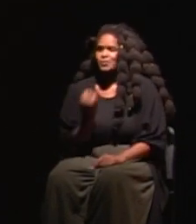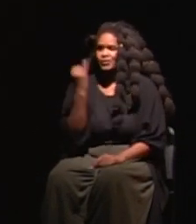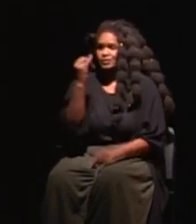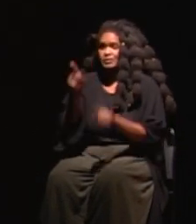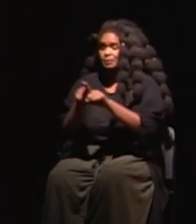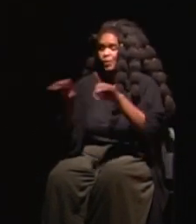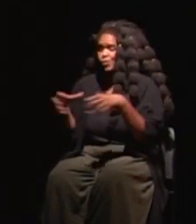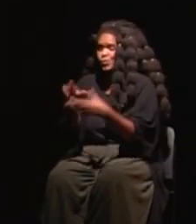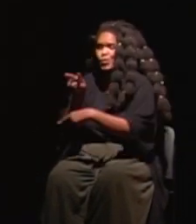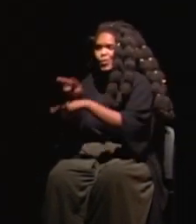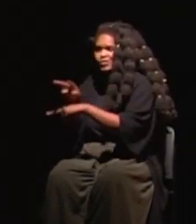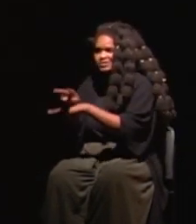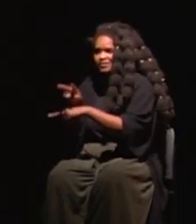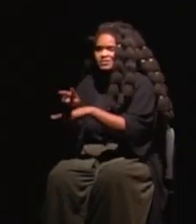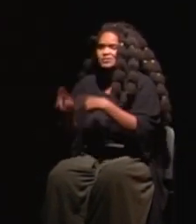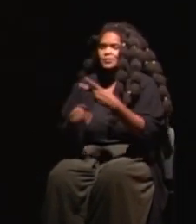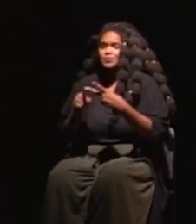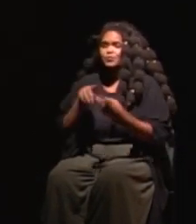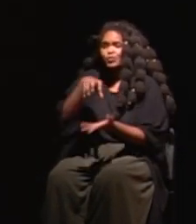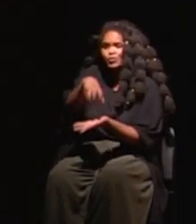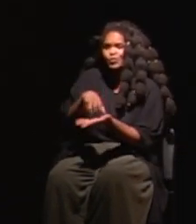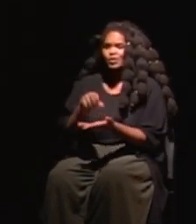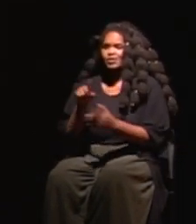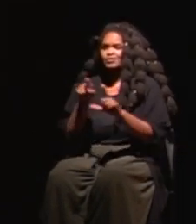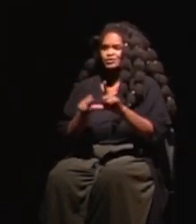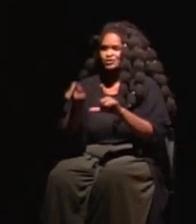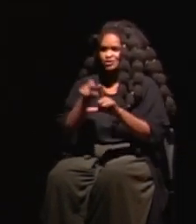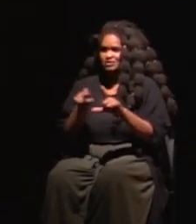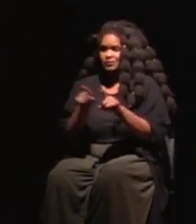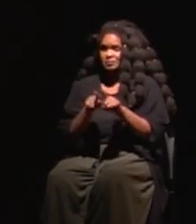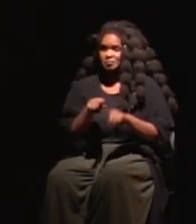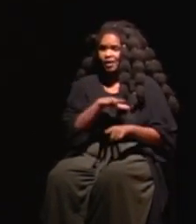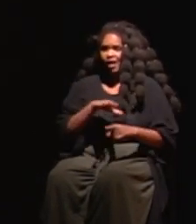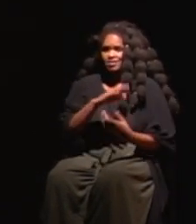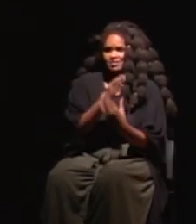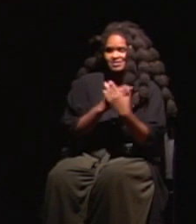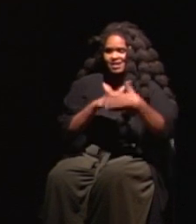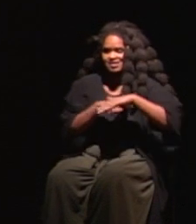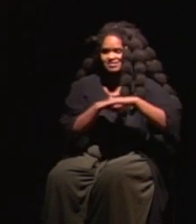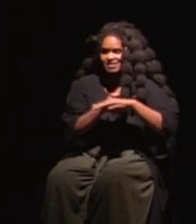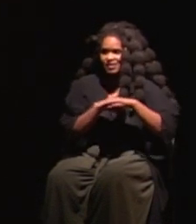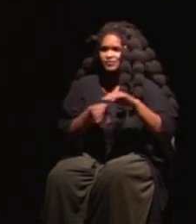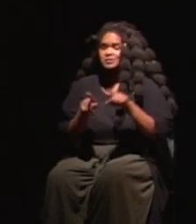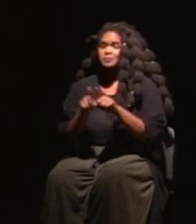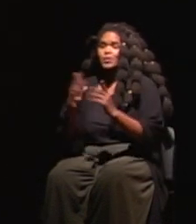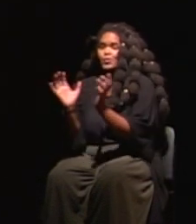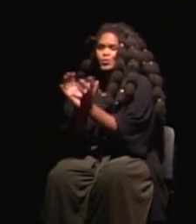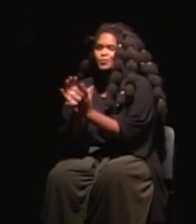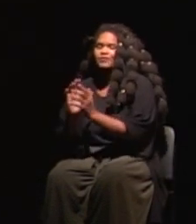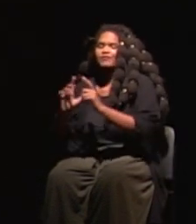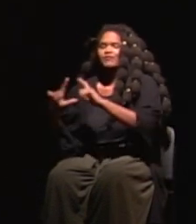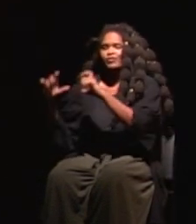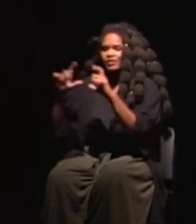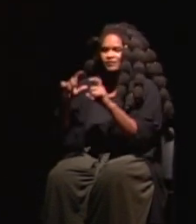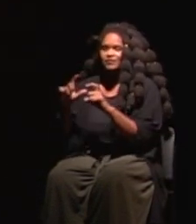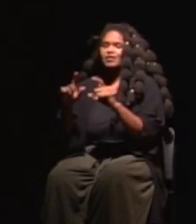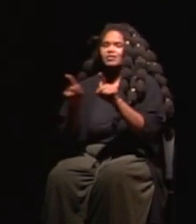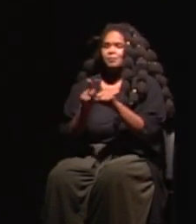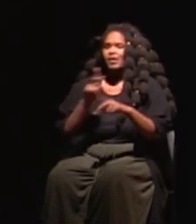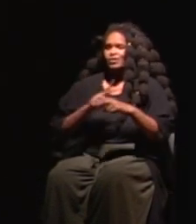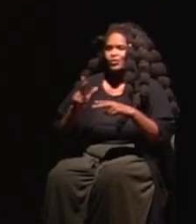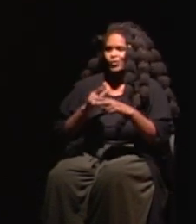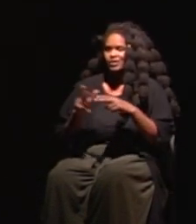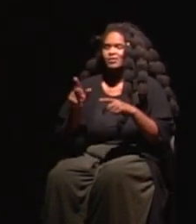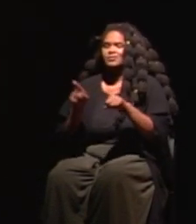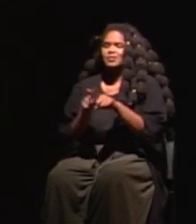de conservação, ao núcleo digital, a gestão de acervos, a equipe de fotografia, a equipe editorial, comunicação